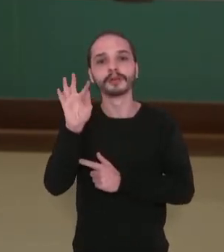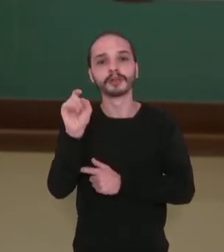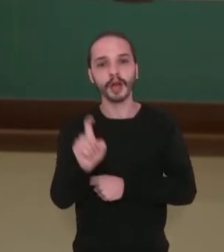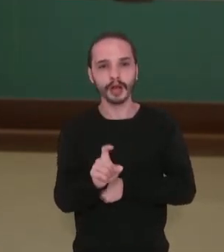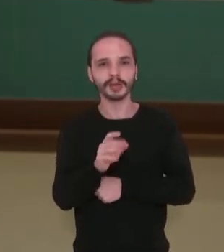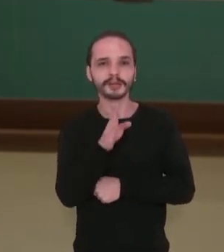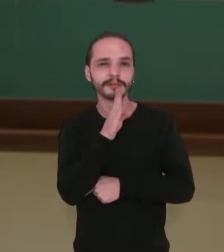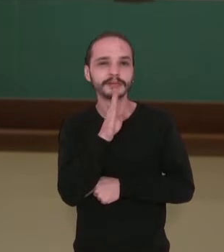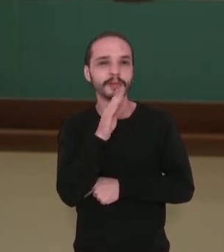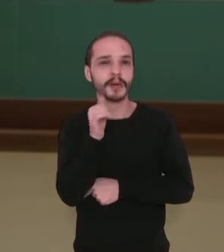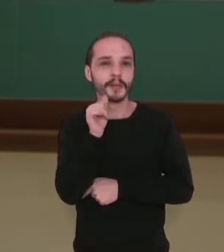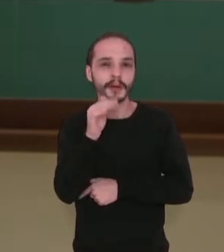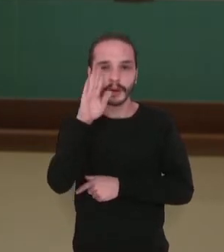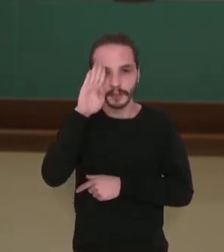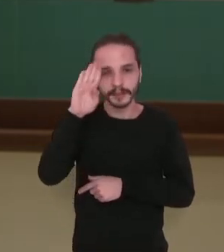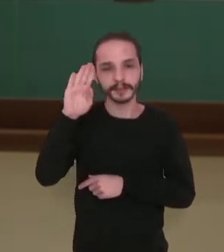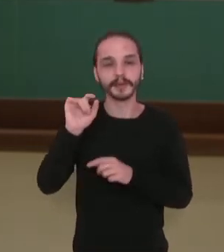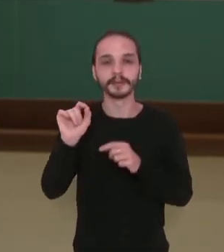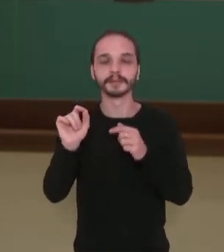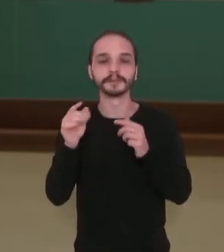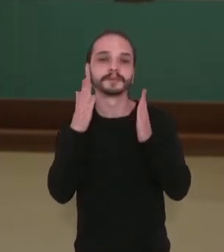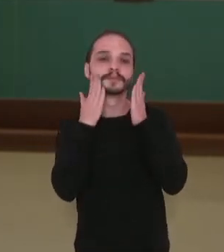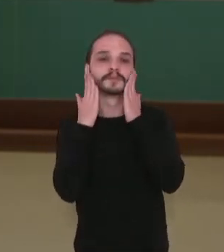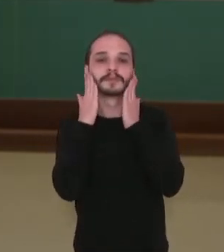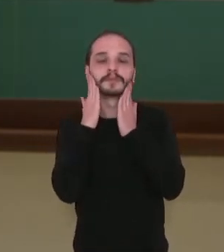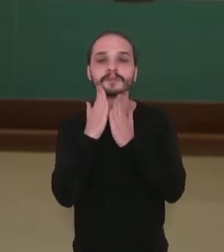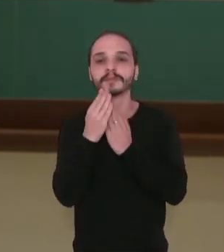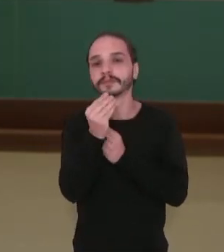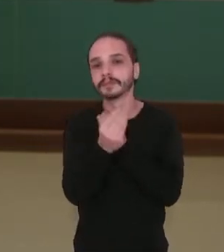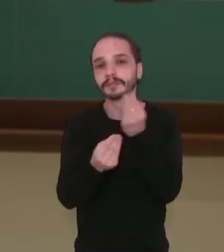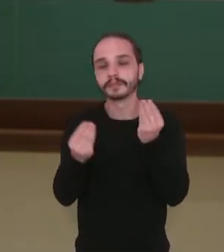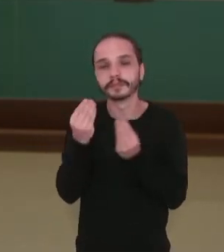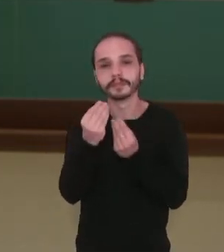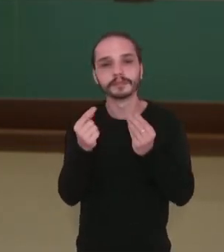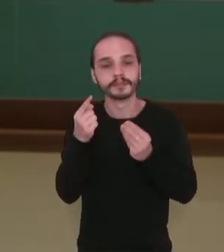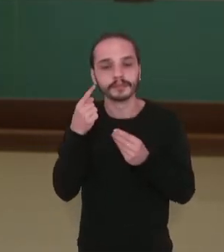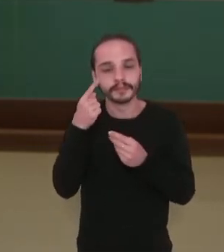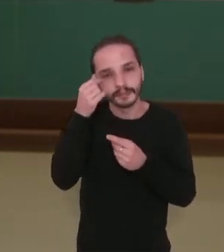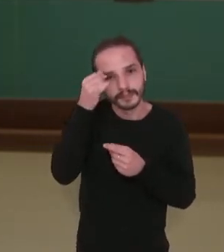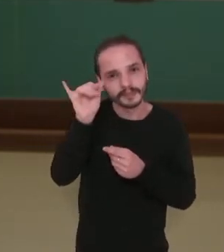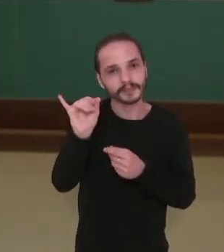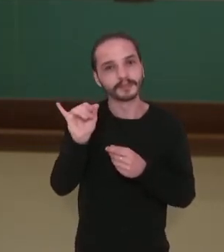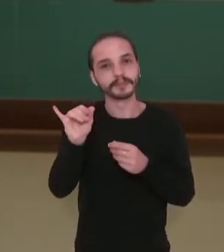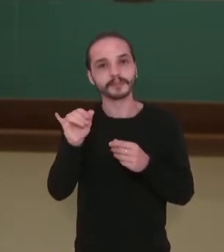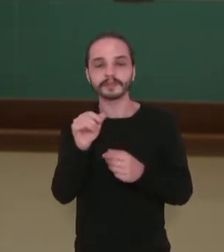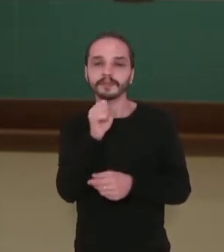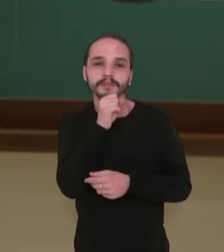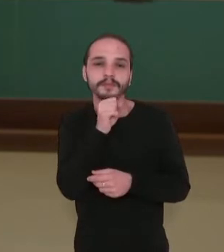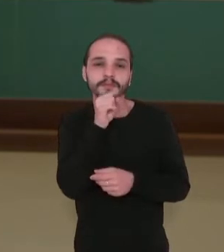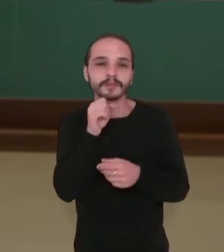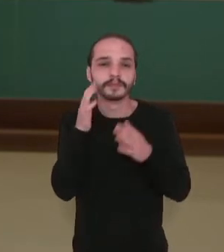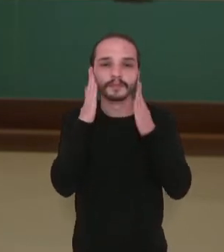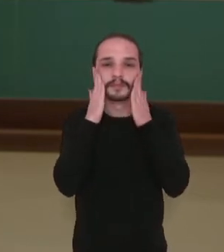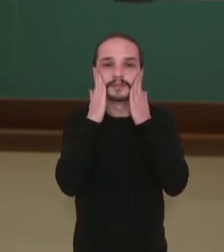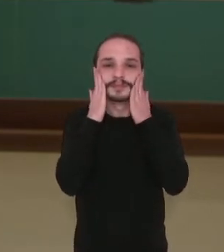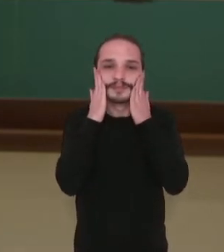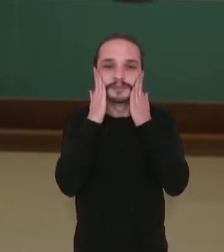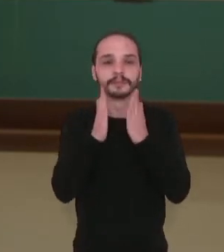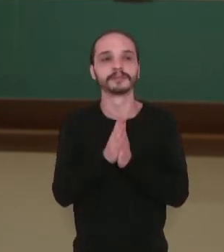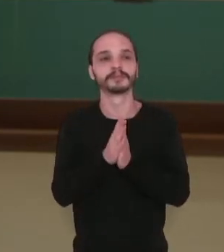né? Ali que são tomadas mais com uma vaidade ali para combater esses sinais ali do envelhecimento, as rugas, por exemplo. Então,